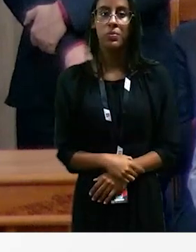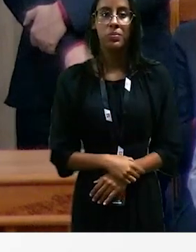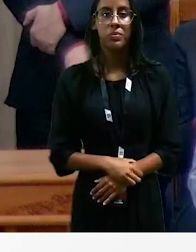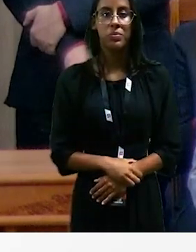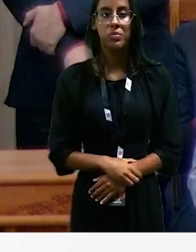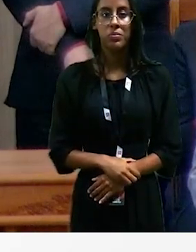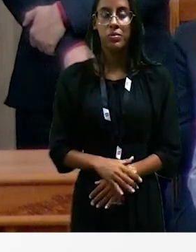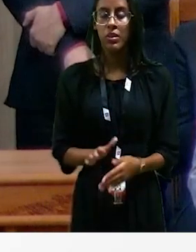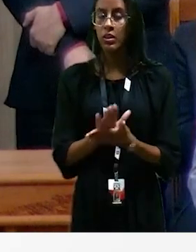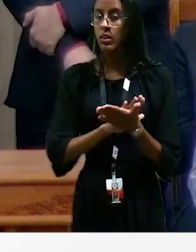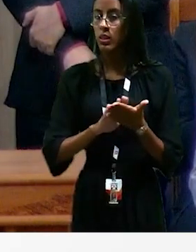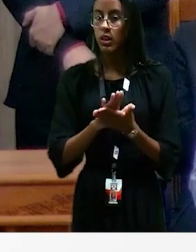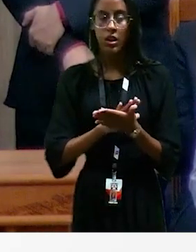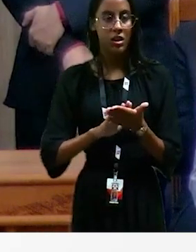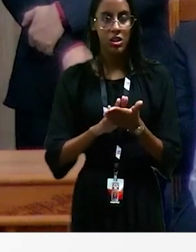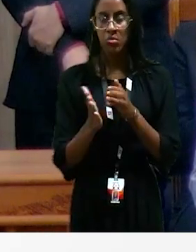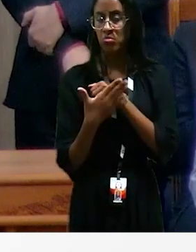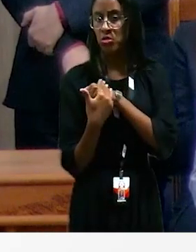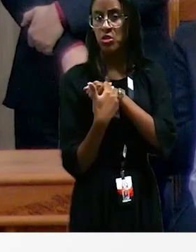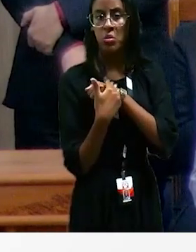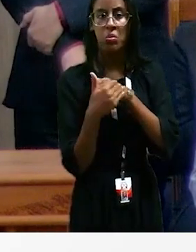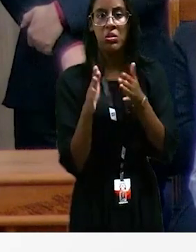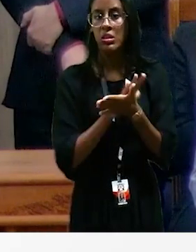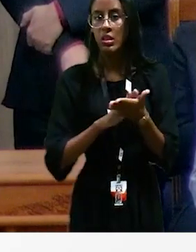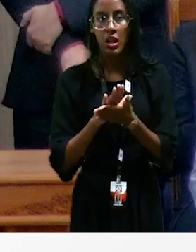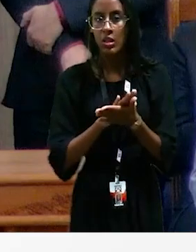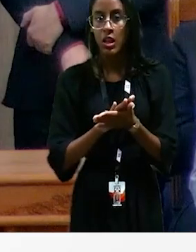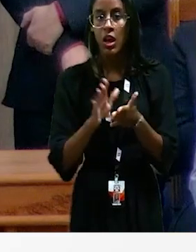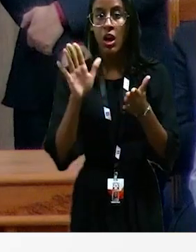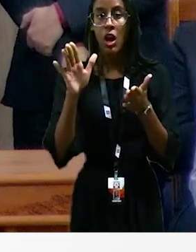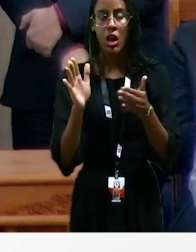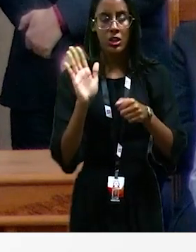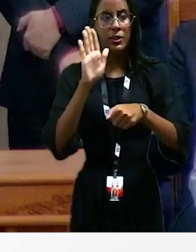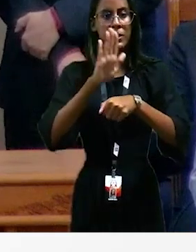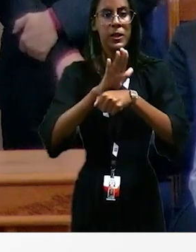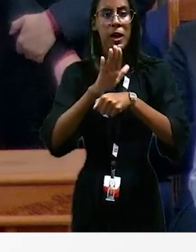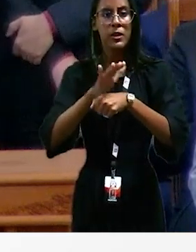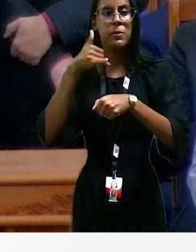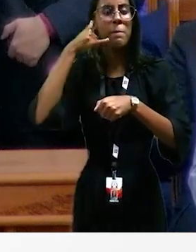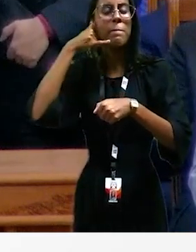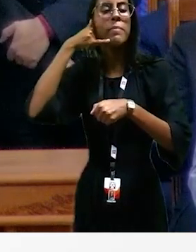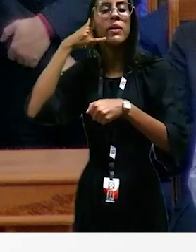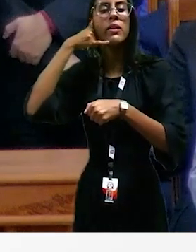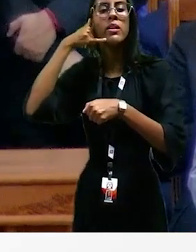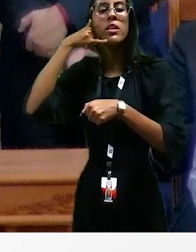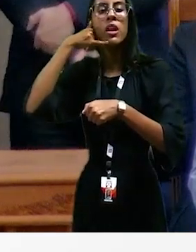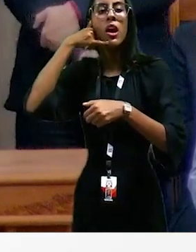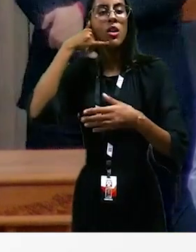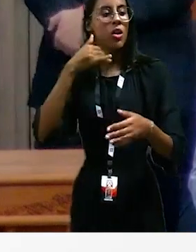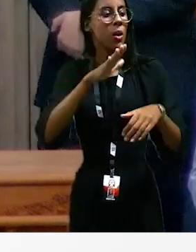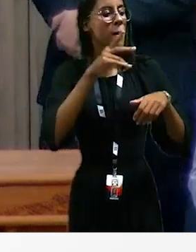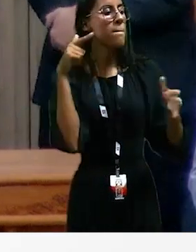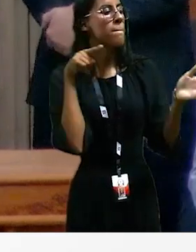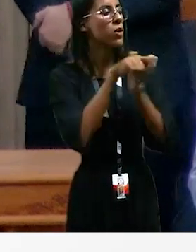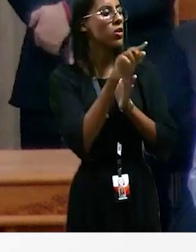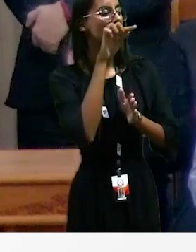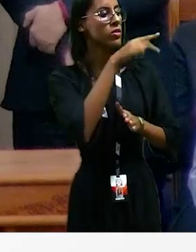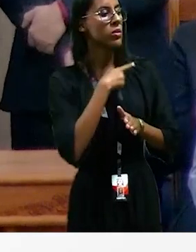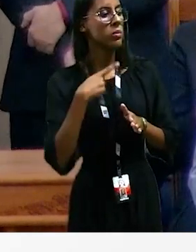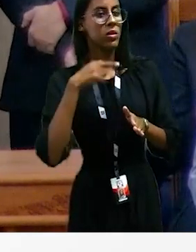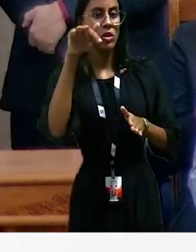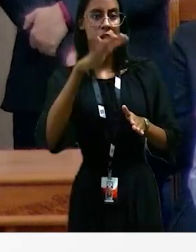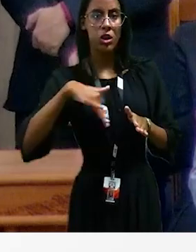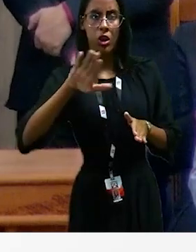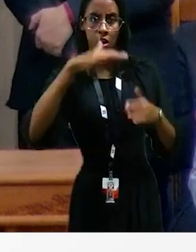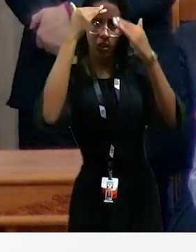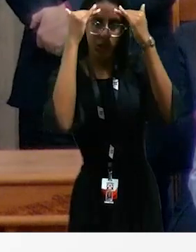à tarde o pessoal da TV Mirante me ligou perguntando se eu era o pastor da igreja eu disse que sim